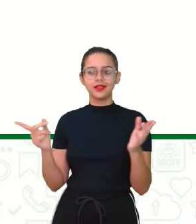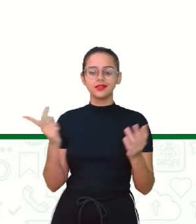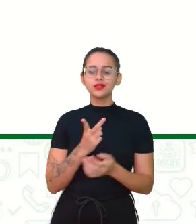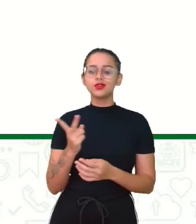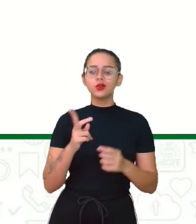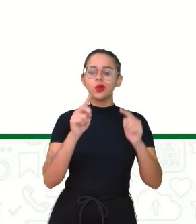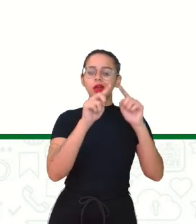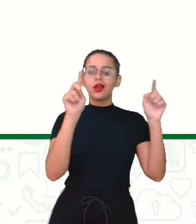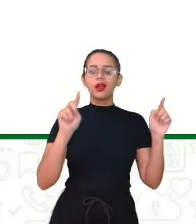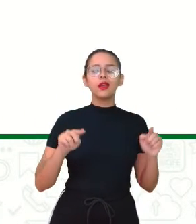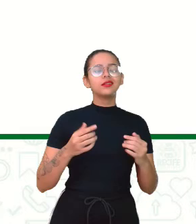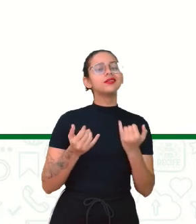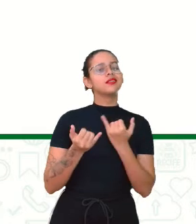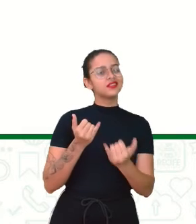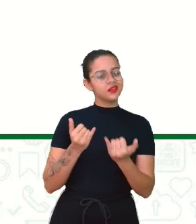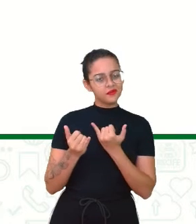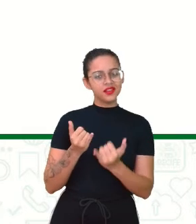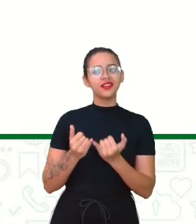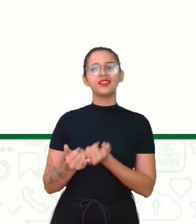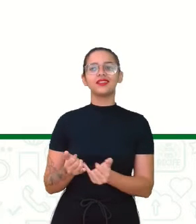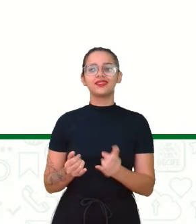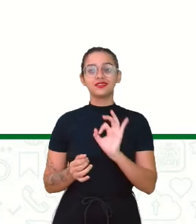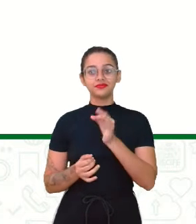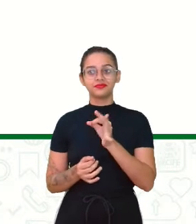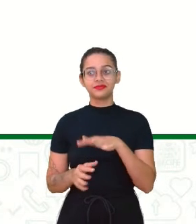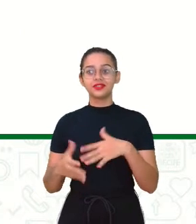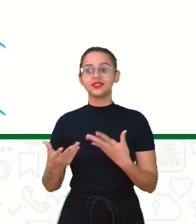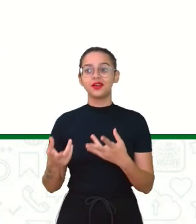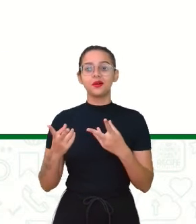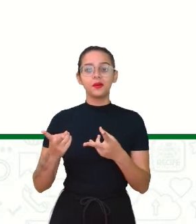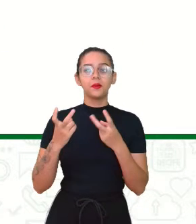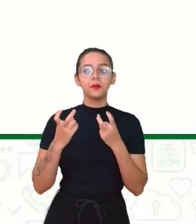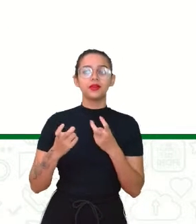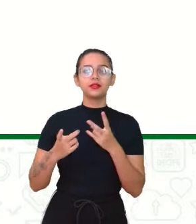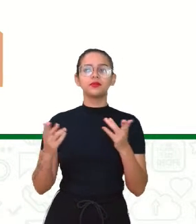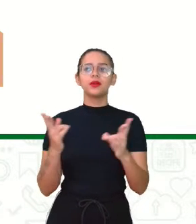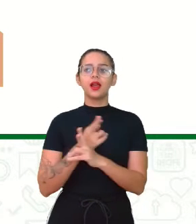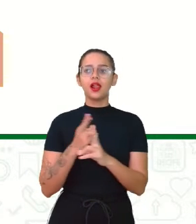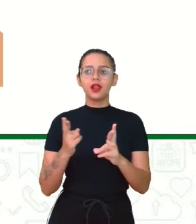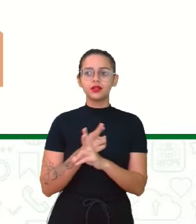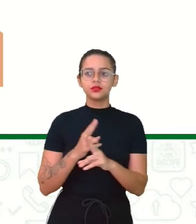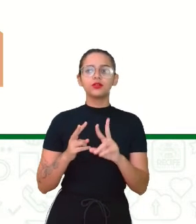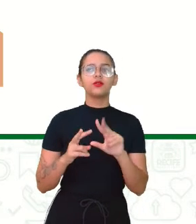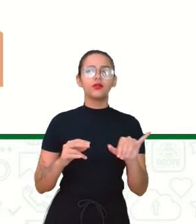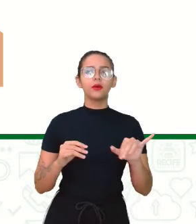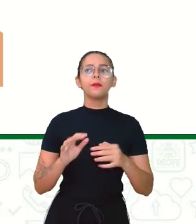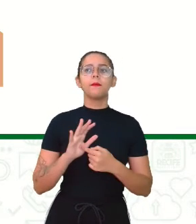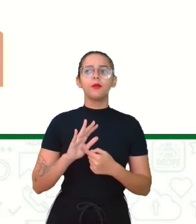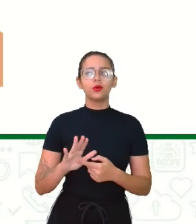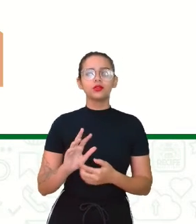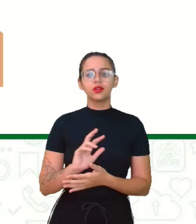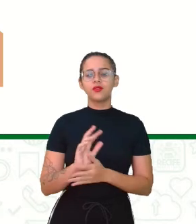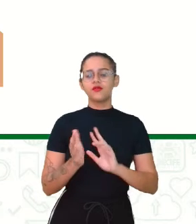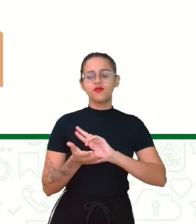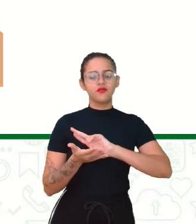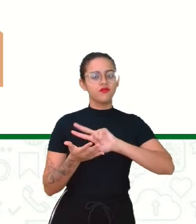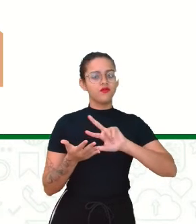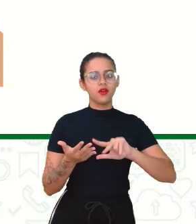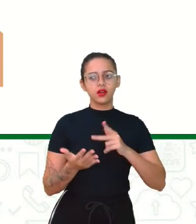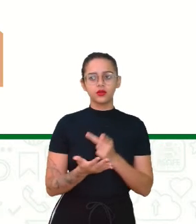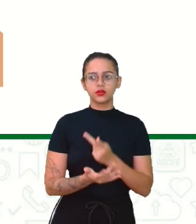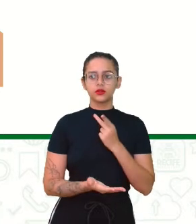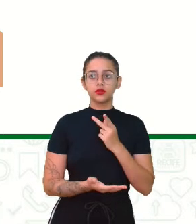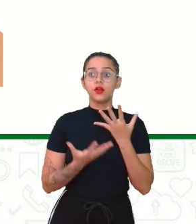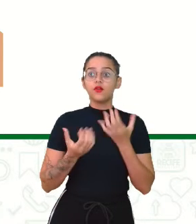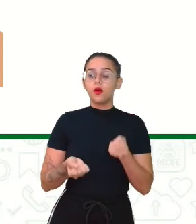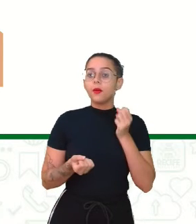eles são semelhantes, tá certo? Então a gente vai perceber que essa relação ela vai aparecer em diversas situações.